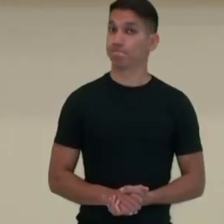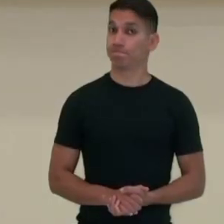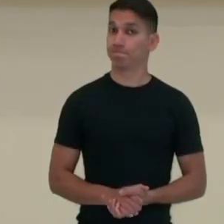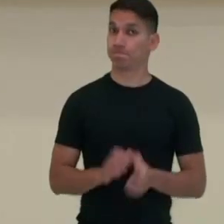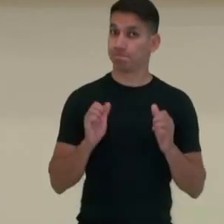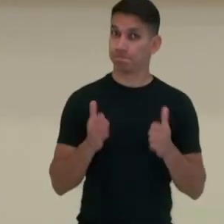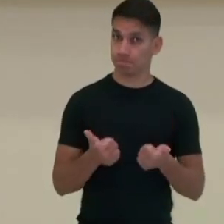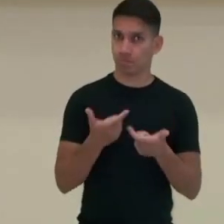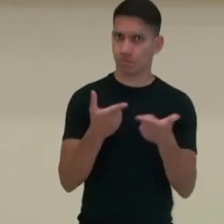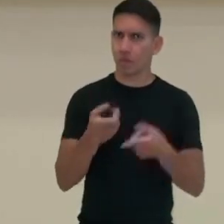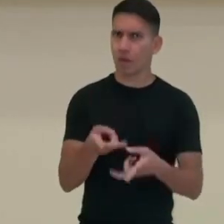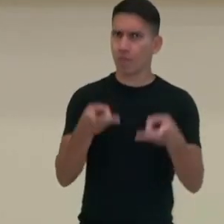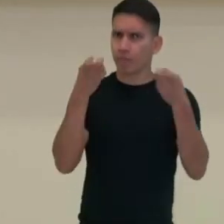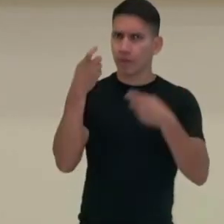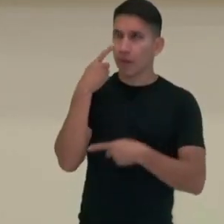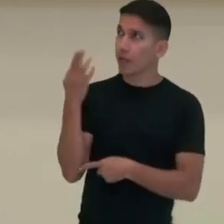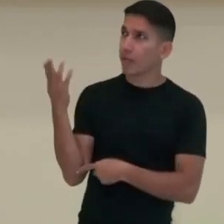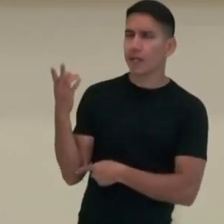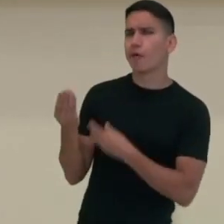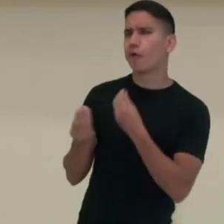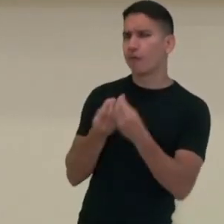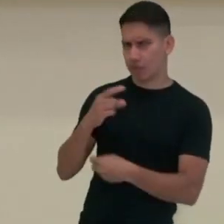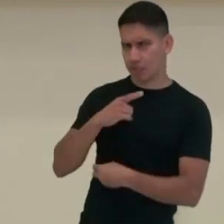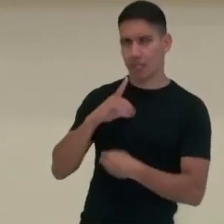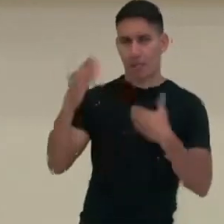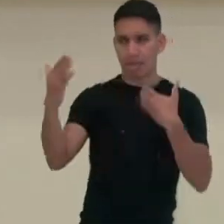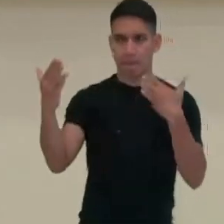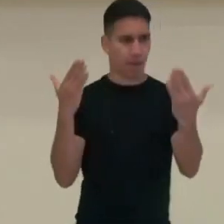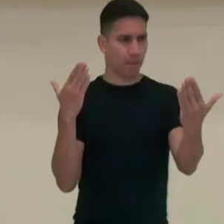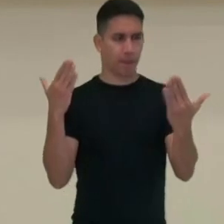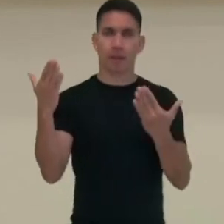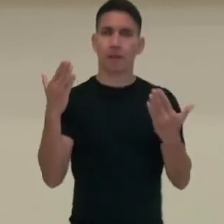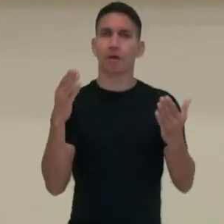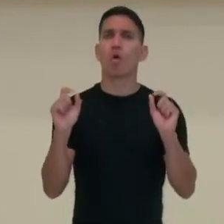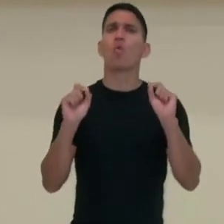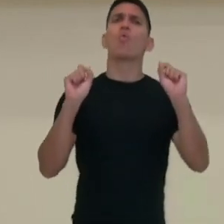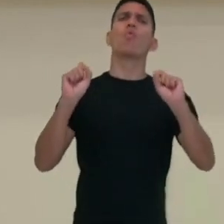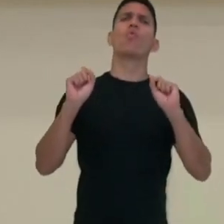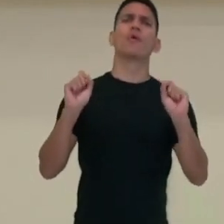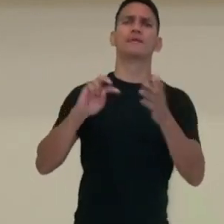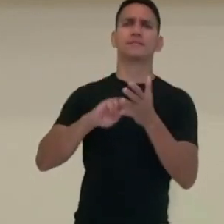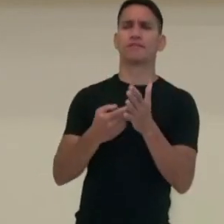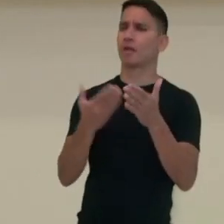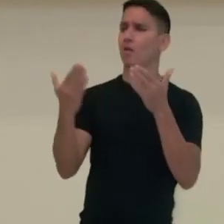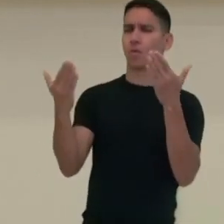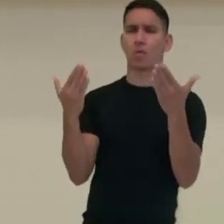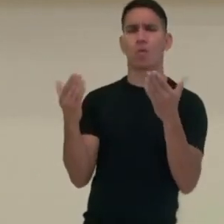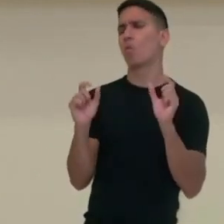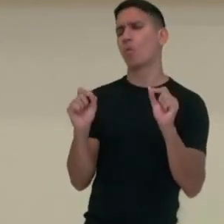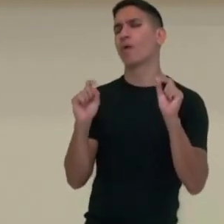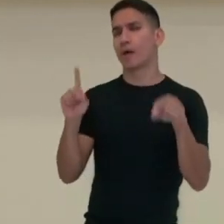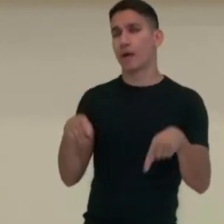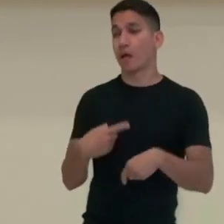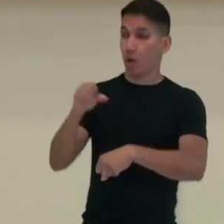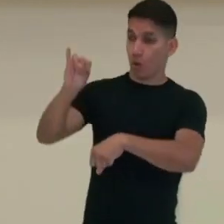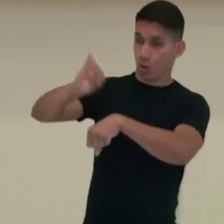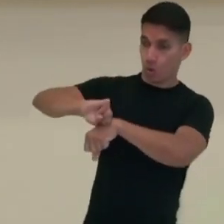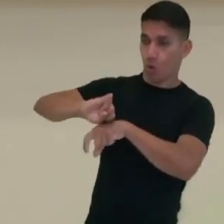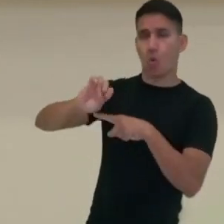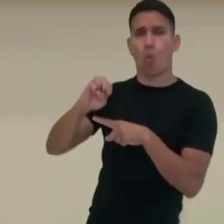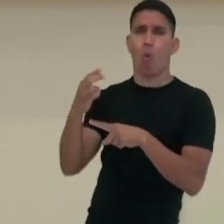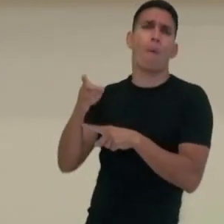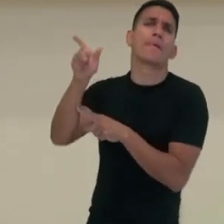Legal, você conseguiu perceber se existem ali comparações, né? Então, o que é comparação? Eu tenho um objeto ou